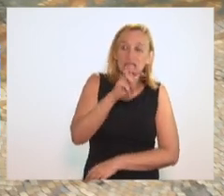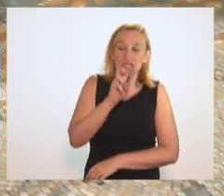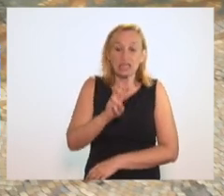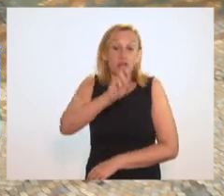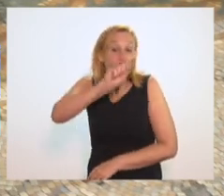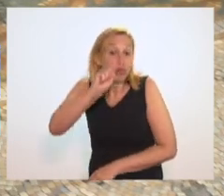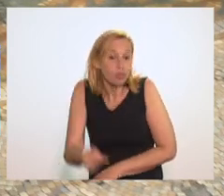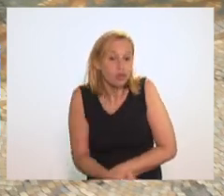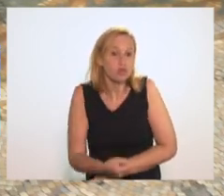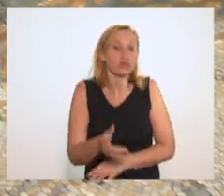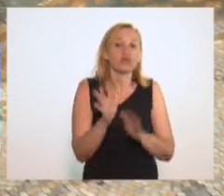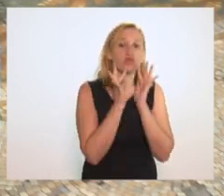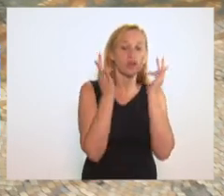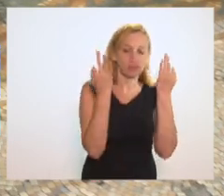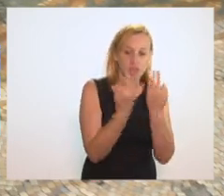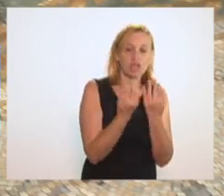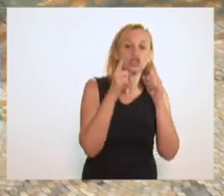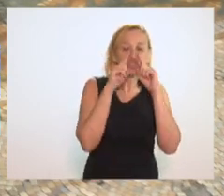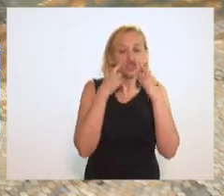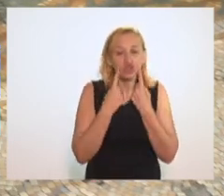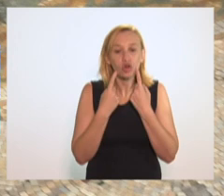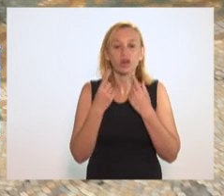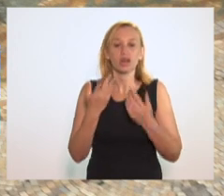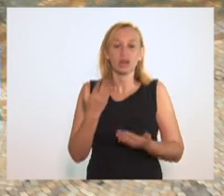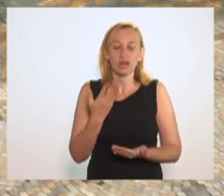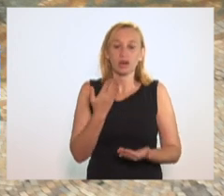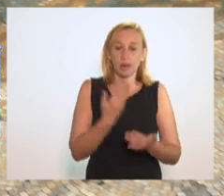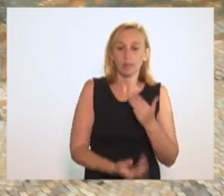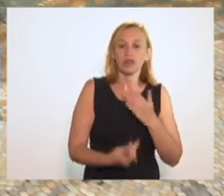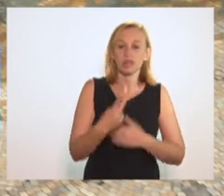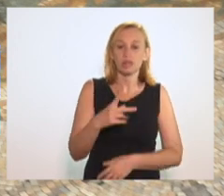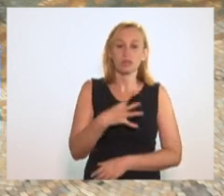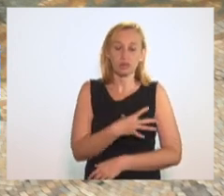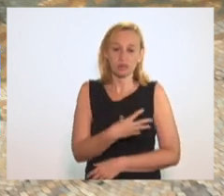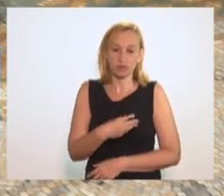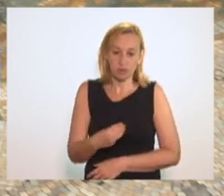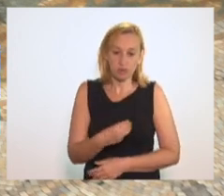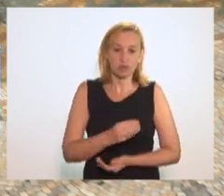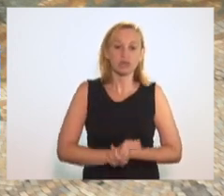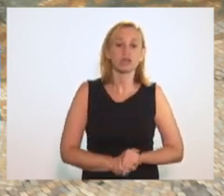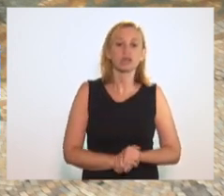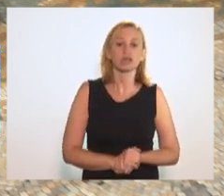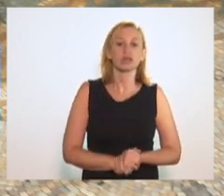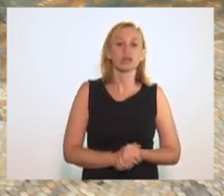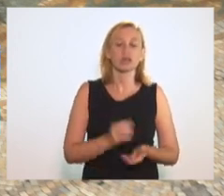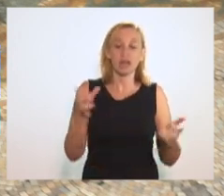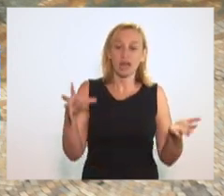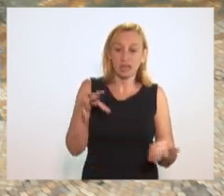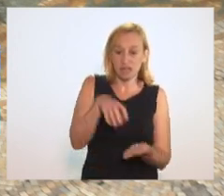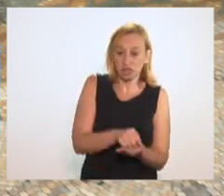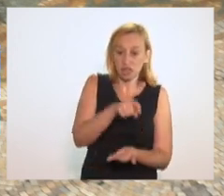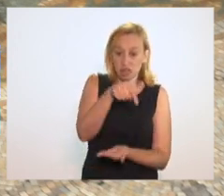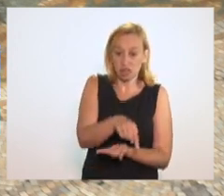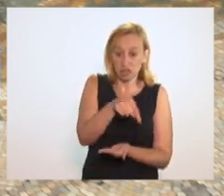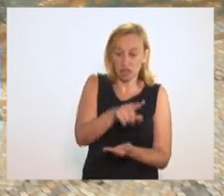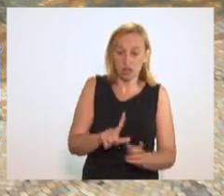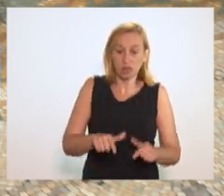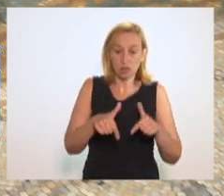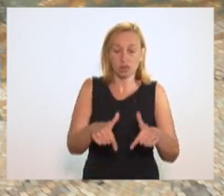mil famílias que choram a perda dos seus entes queridos. Portanto, fica aqui registrada uma ação